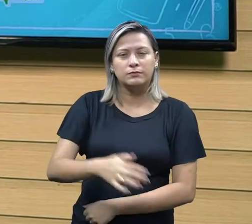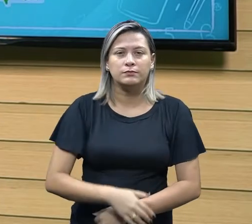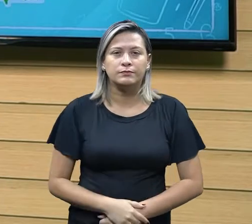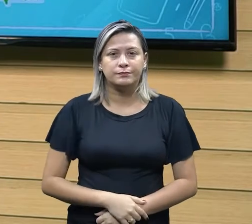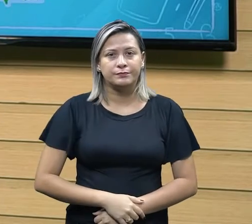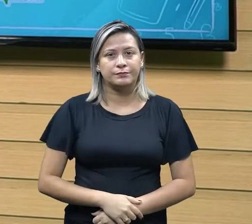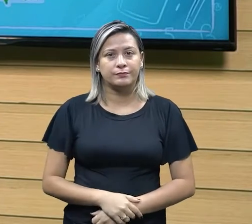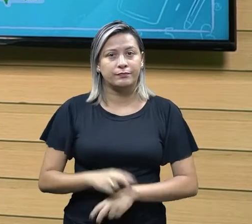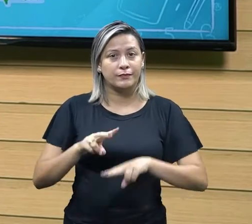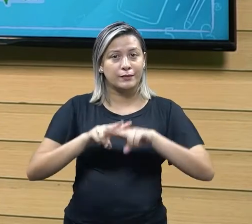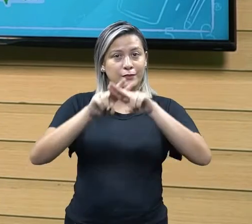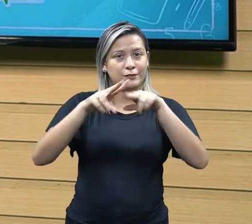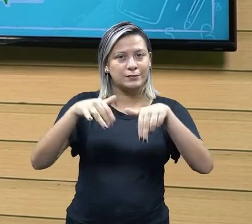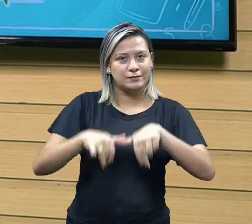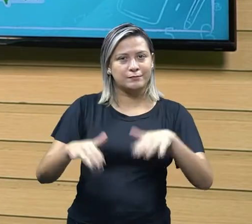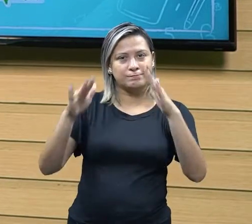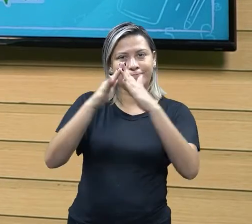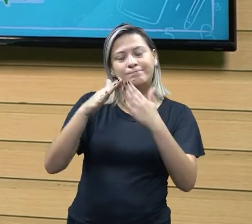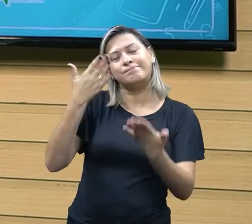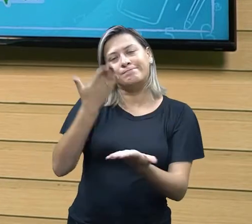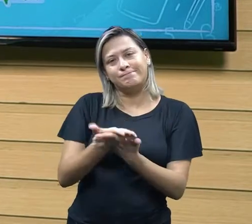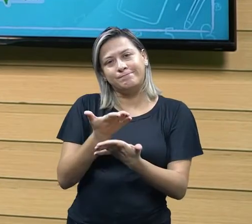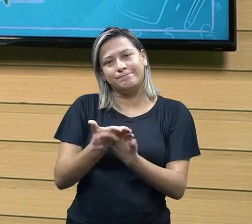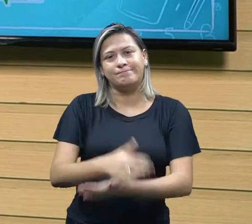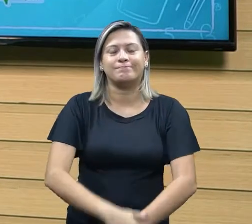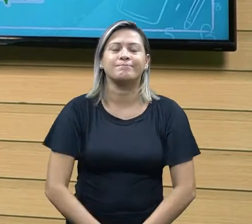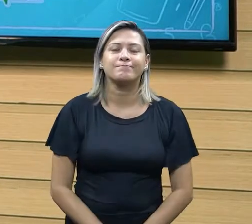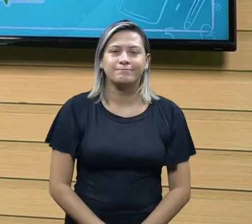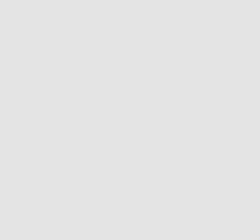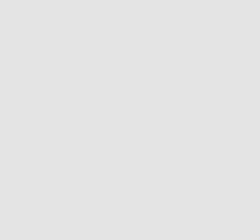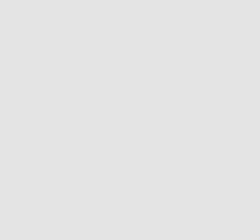aula. Hashtag Fique em Casa Estudando.